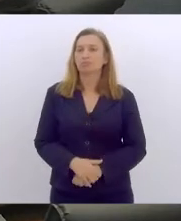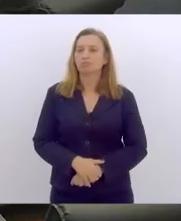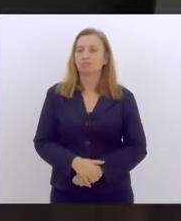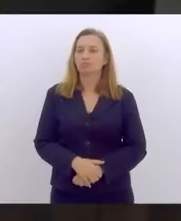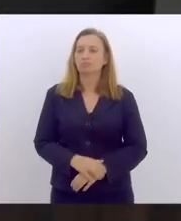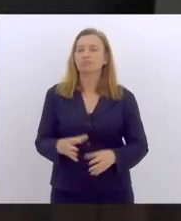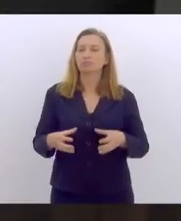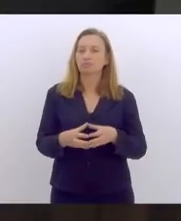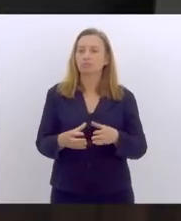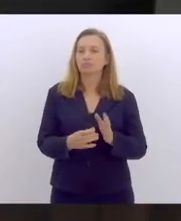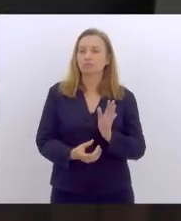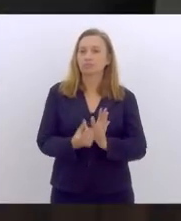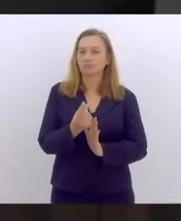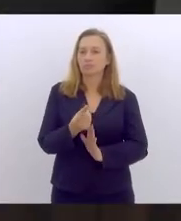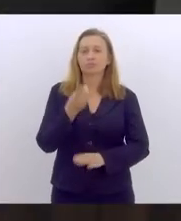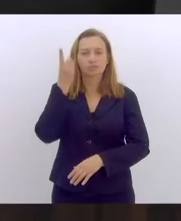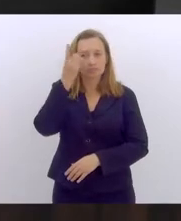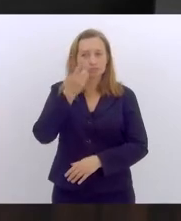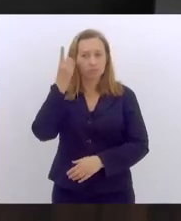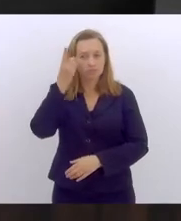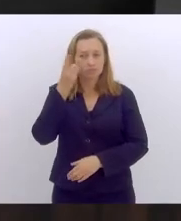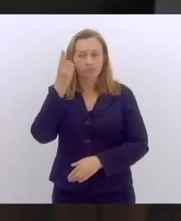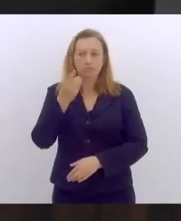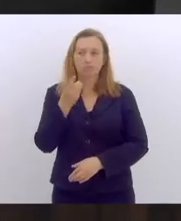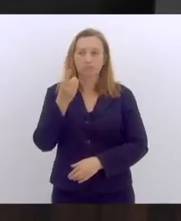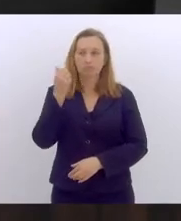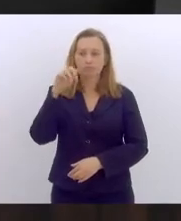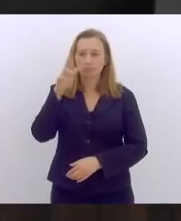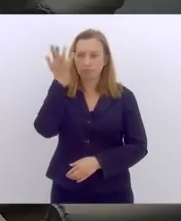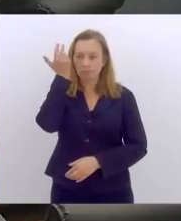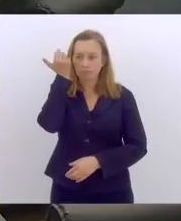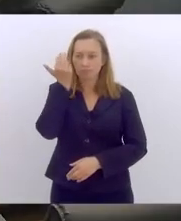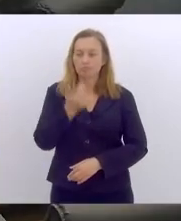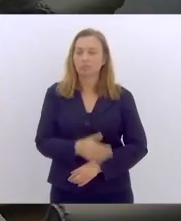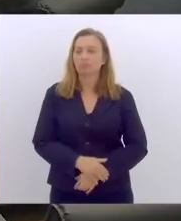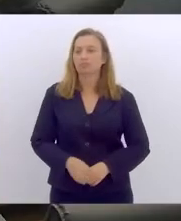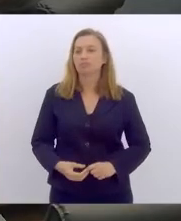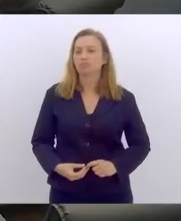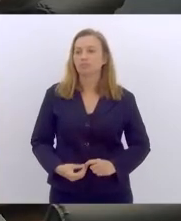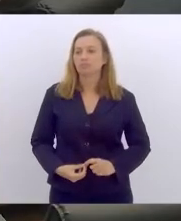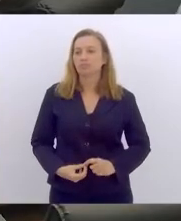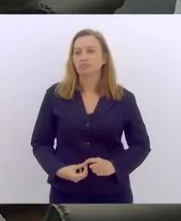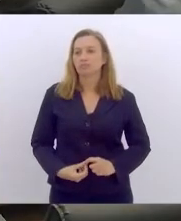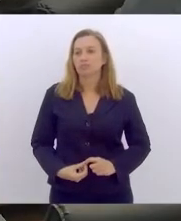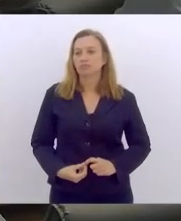de Orçamento, deputado Eliomar.